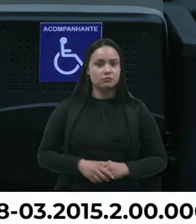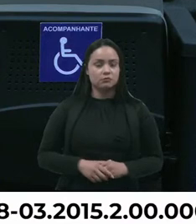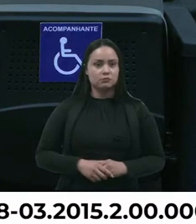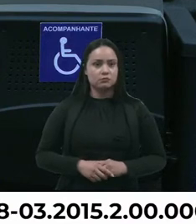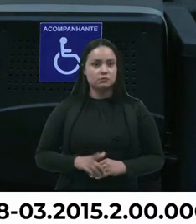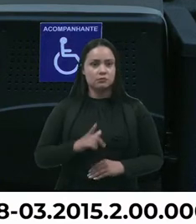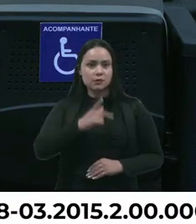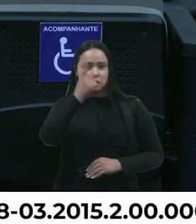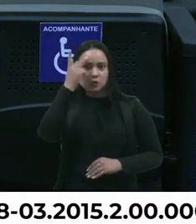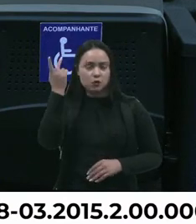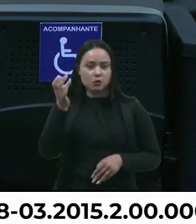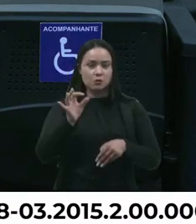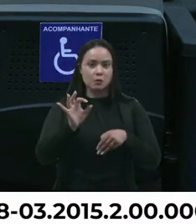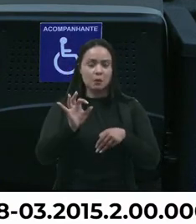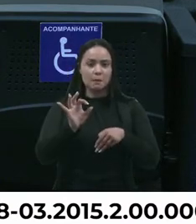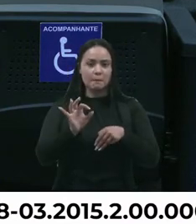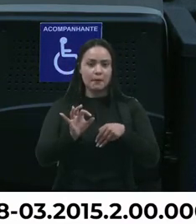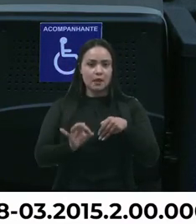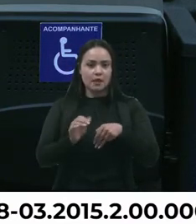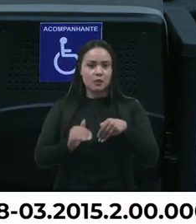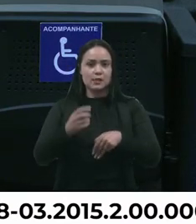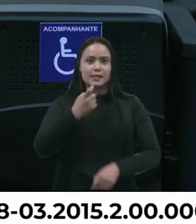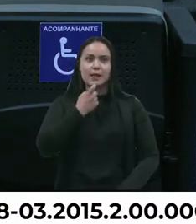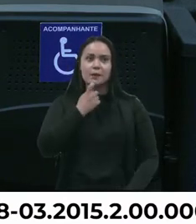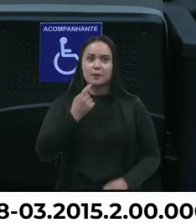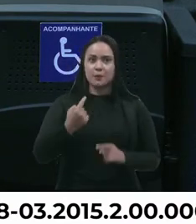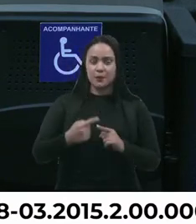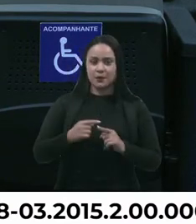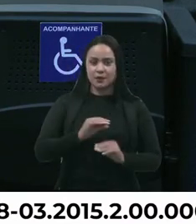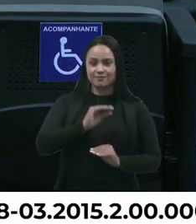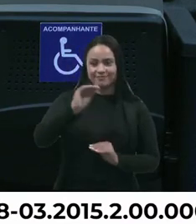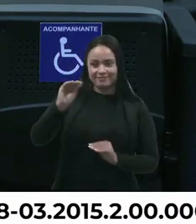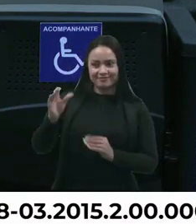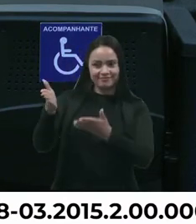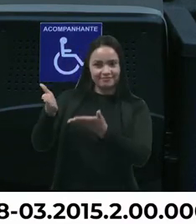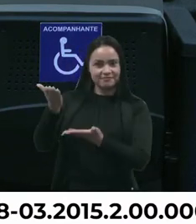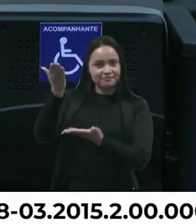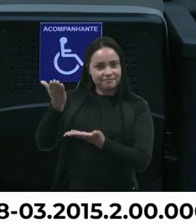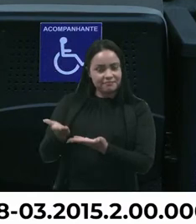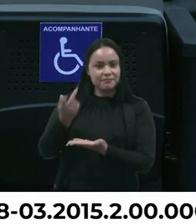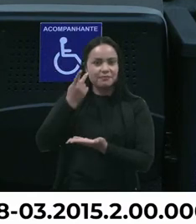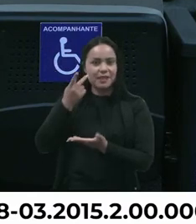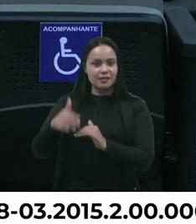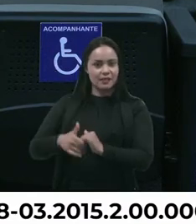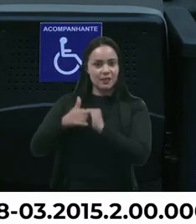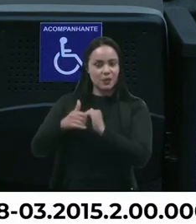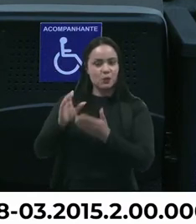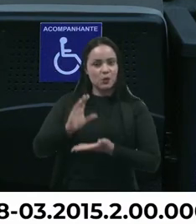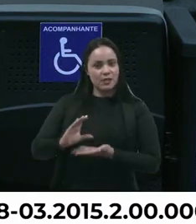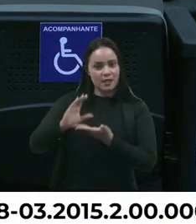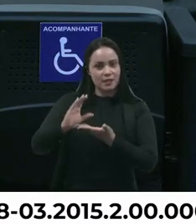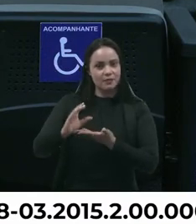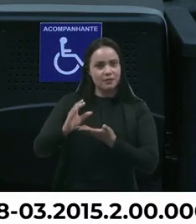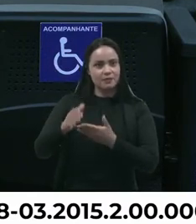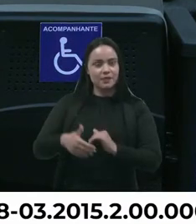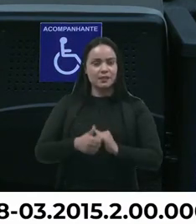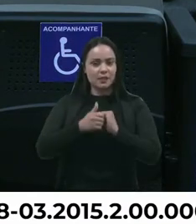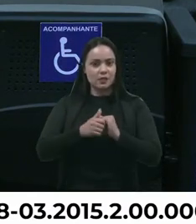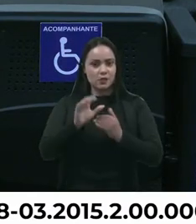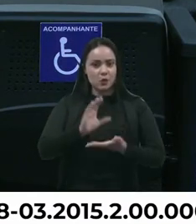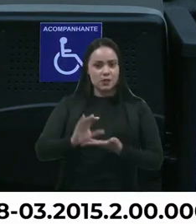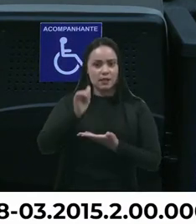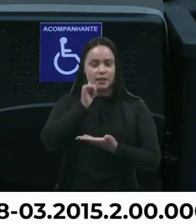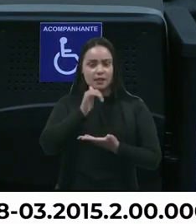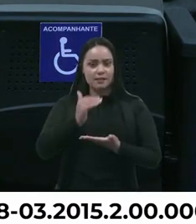faço na pessoa do ministro Salomão, e vou já explicar porque estou me dirigindo ao senhor para saudar os conselheiros e saudar as conselheiras em nome de